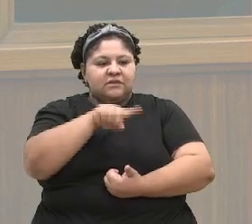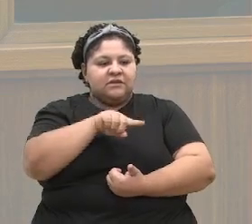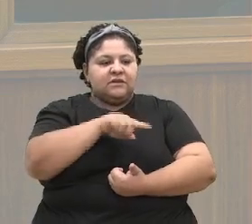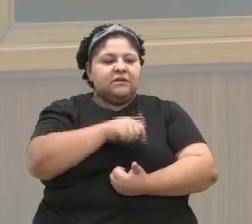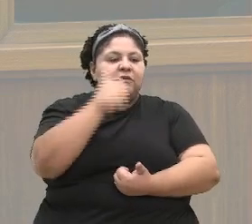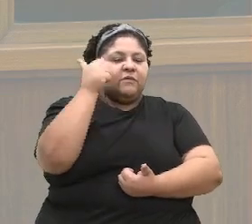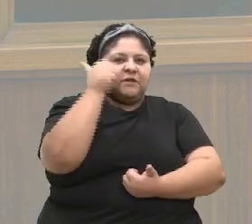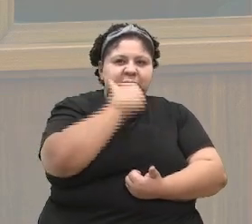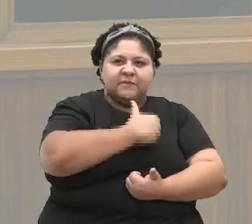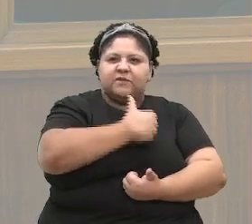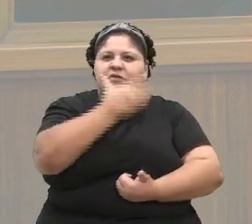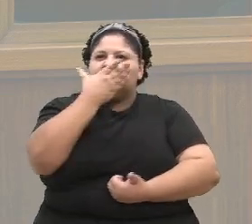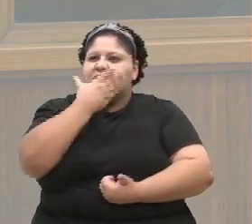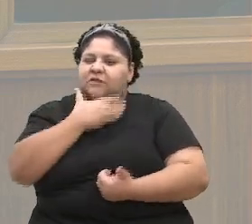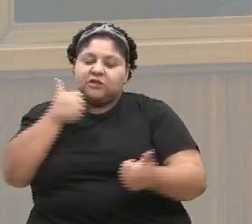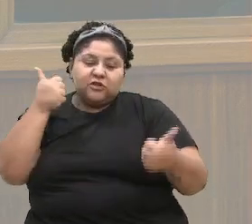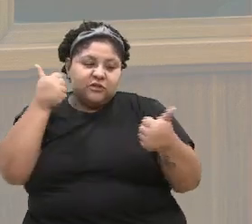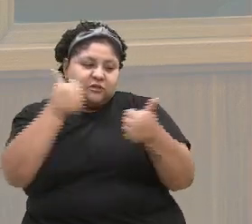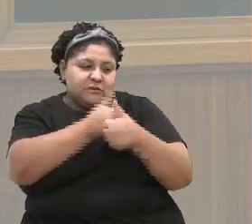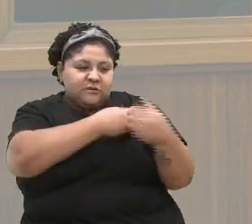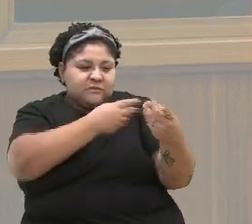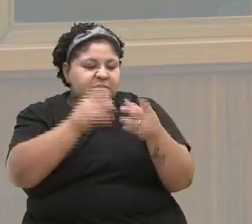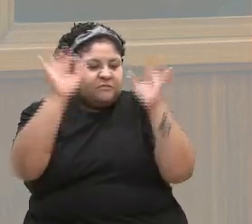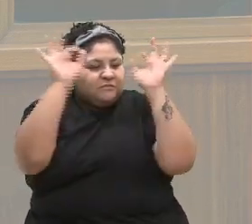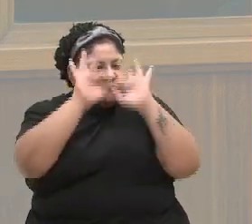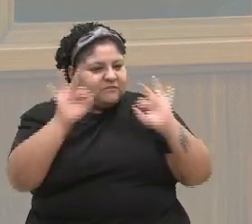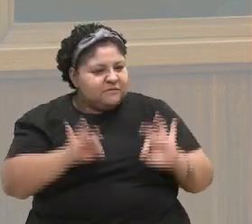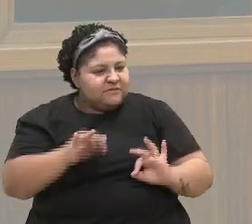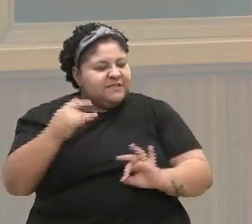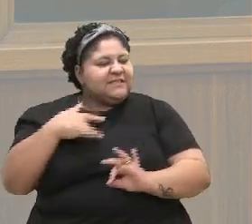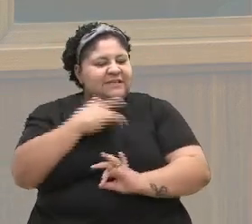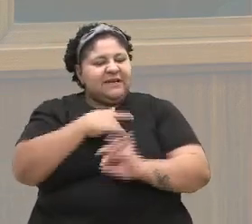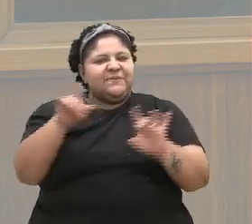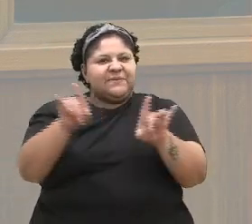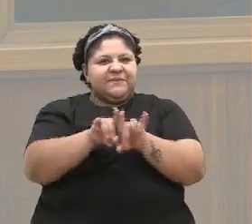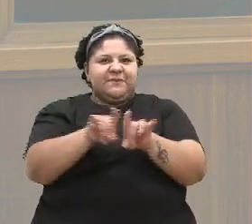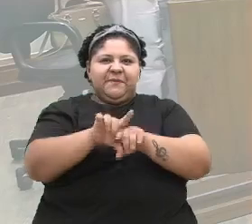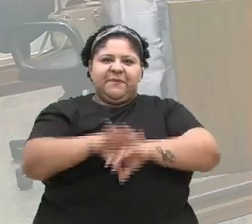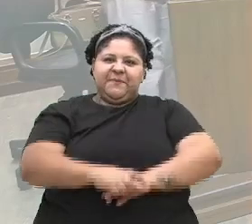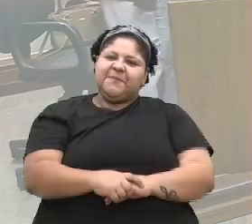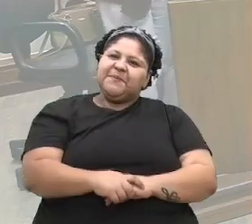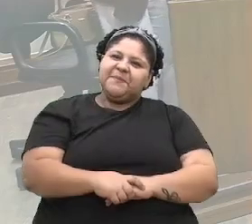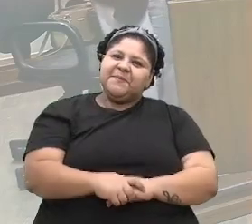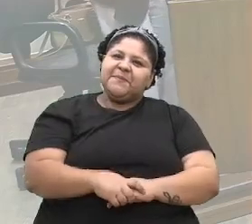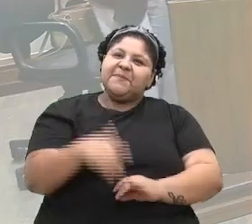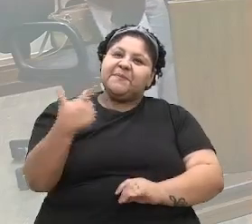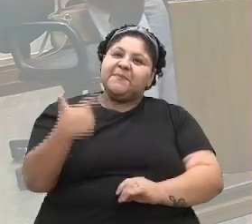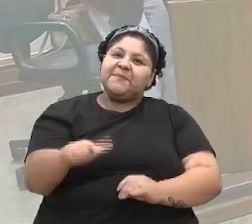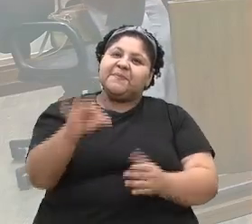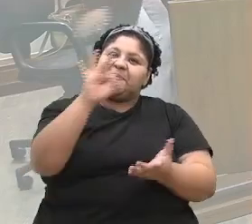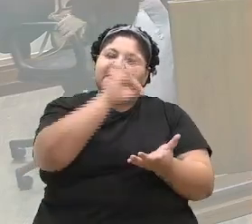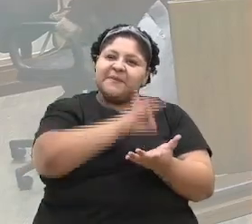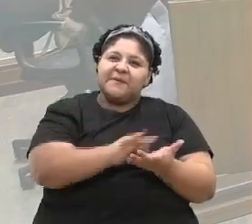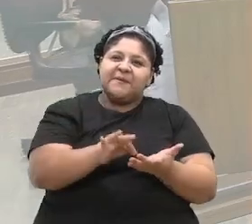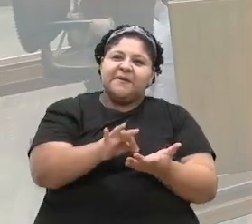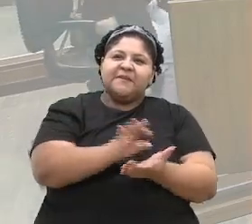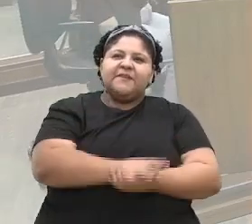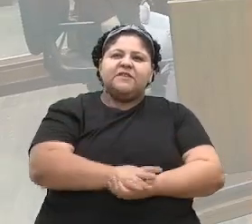que estão ao teu lado. Muitas felicidades, muita saúde. Próximo inscrito, vereador Lucas Dil.